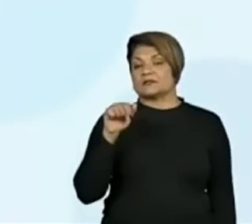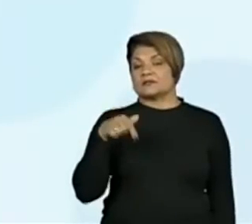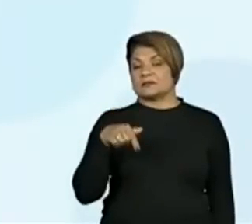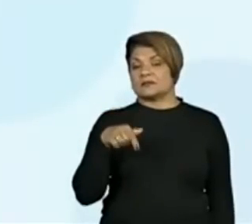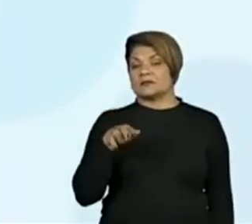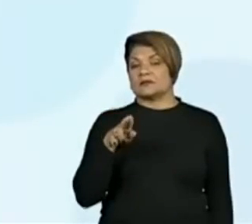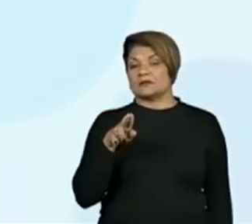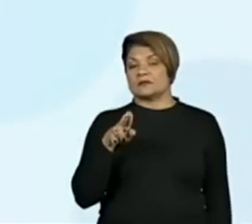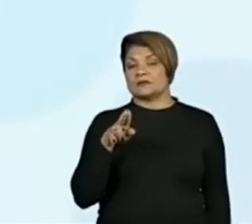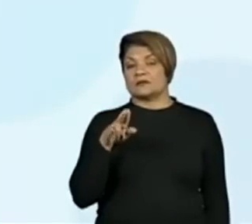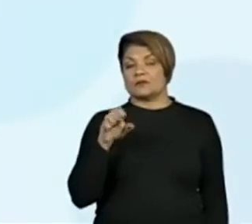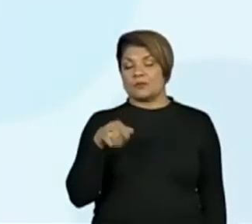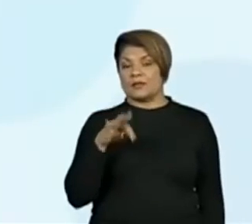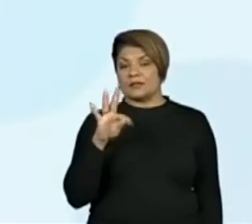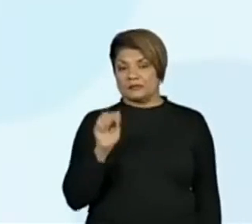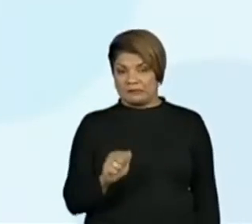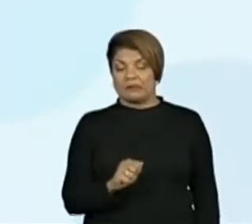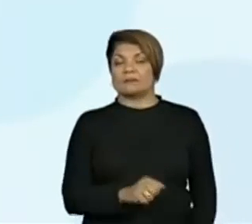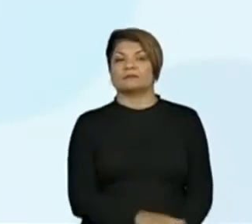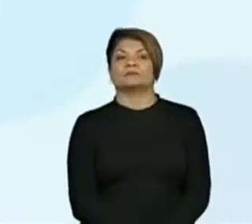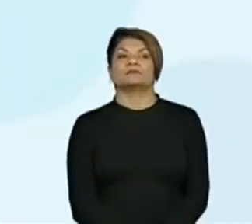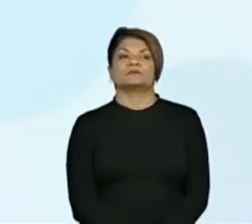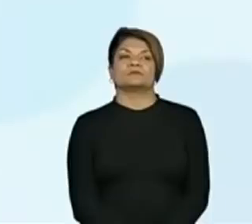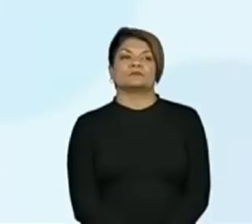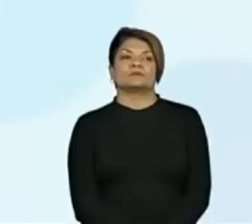58. Vou escrever na linha de baixo, para não ficar cortando, tá bom?